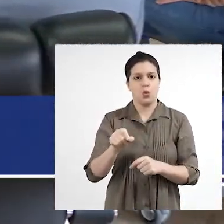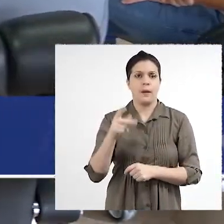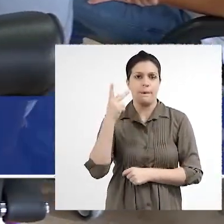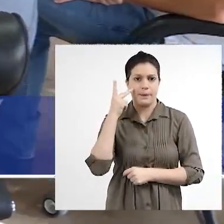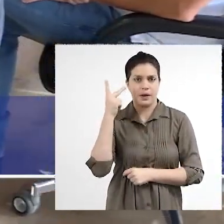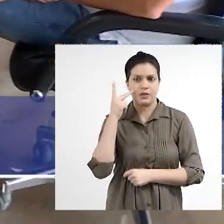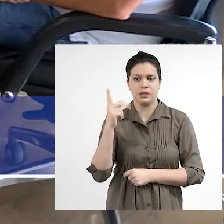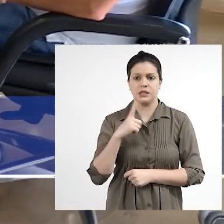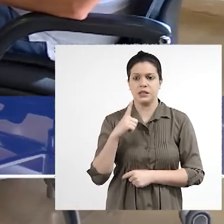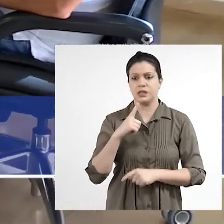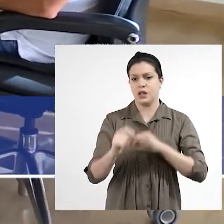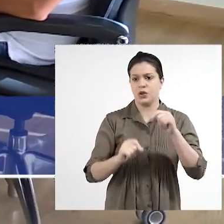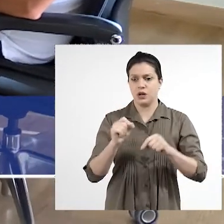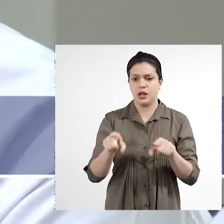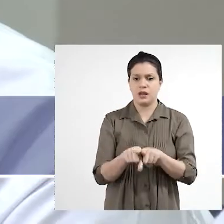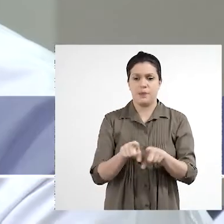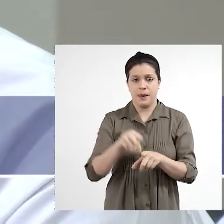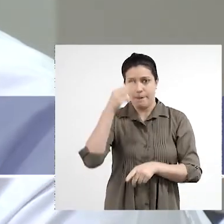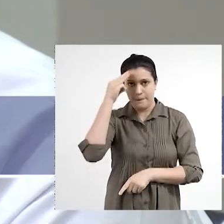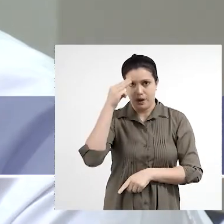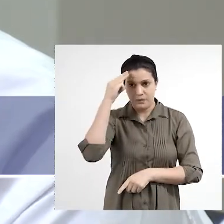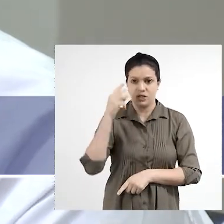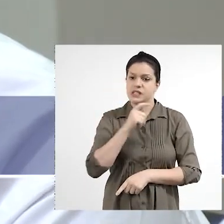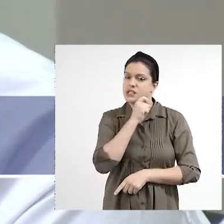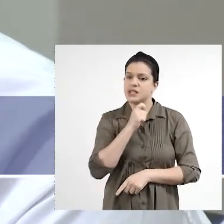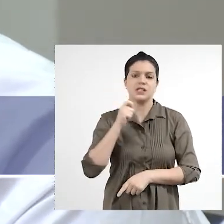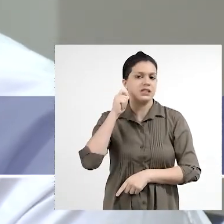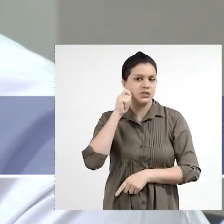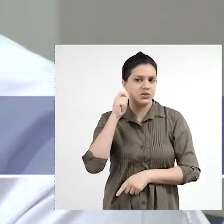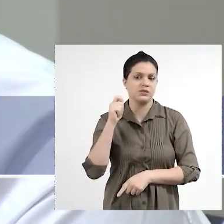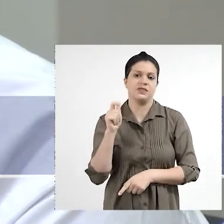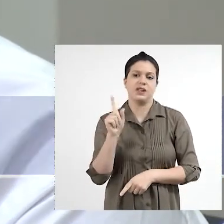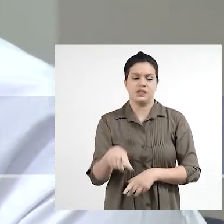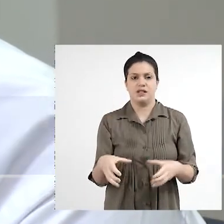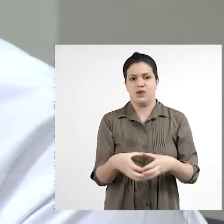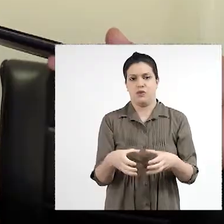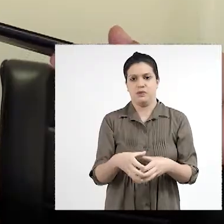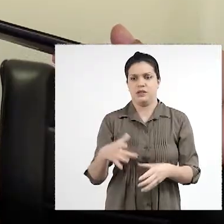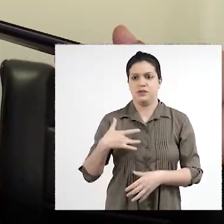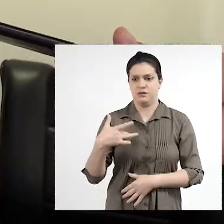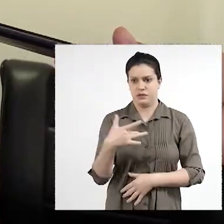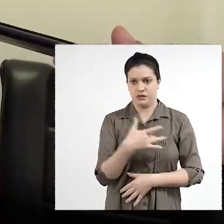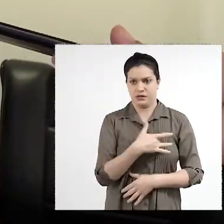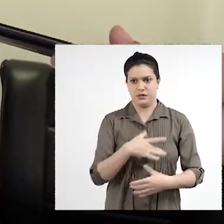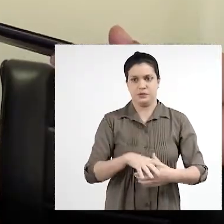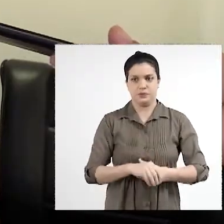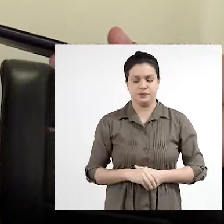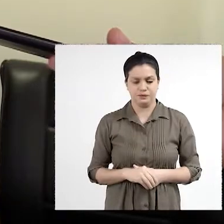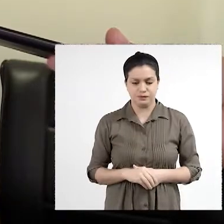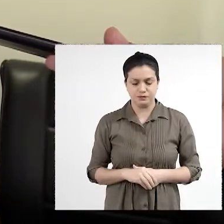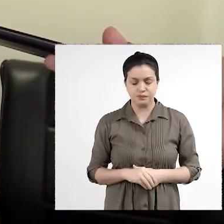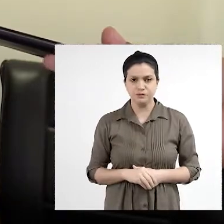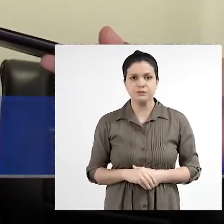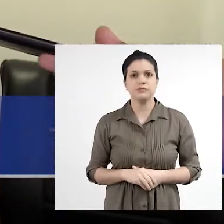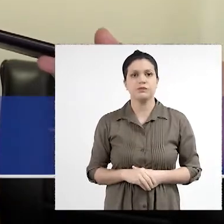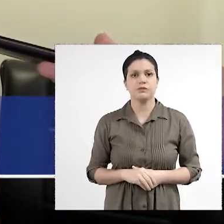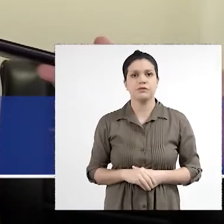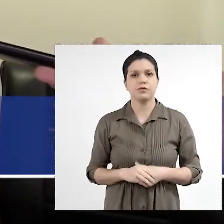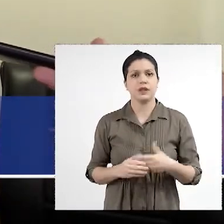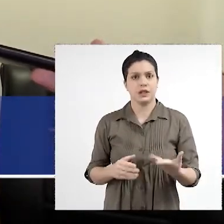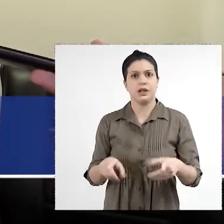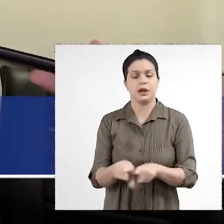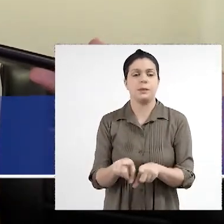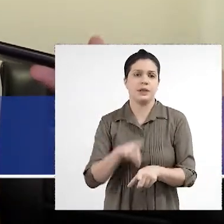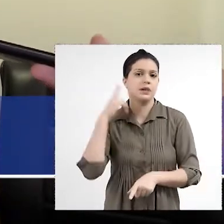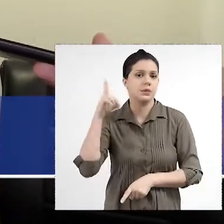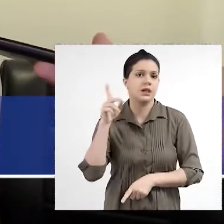Razuki, Barbosinha e Antônio Vaz é o nosso presidente da Comissão de Saúde. Ele não é membro da comissão, mas está junto também. E